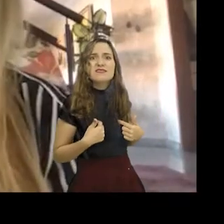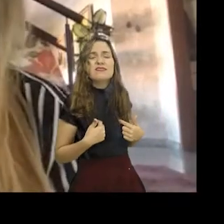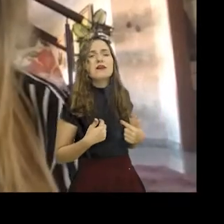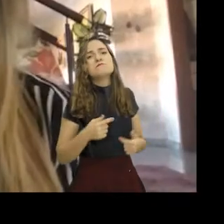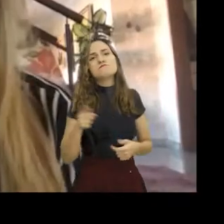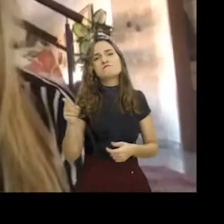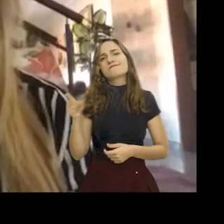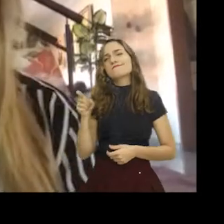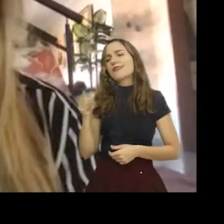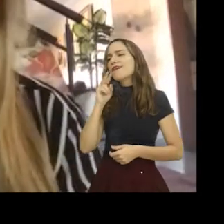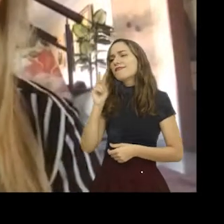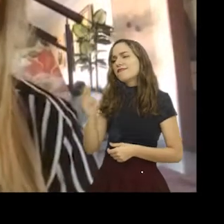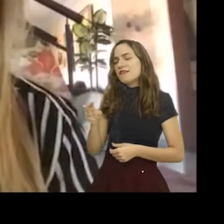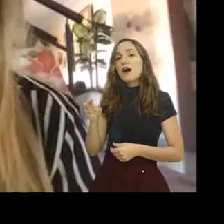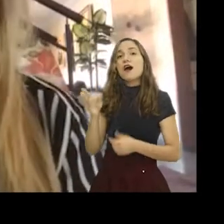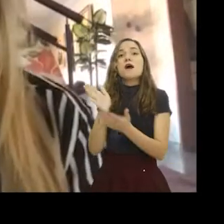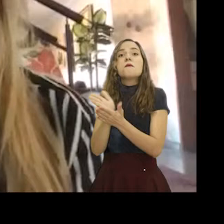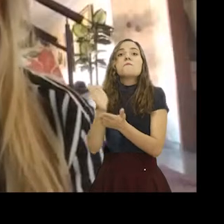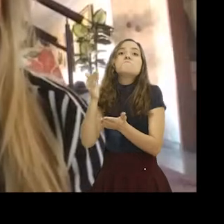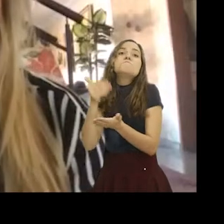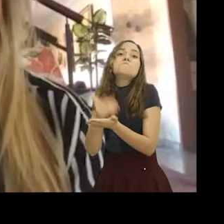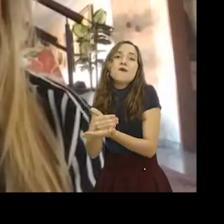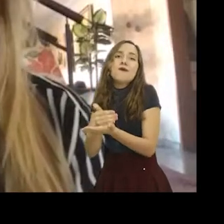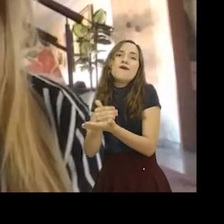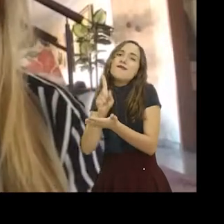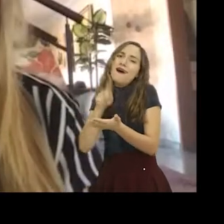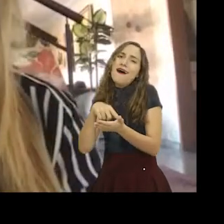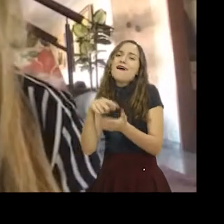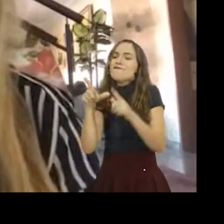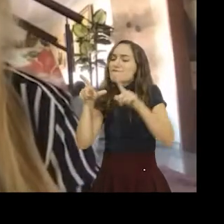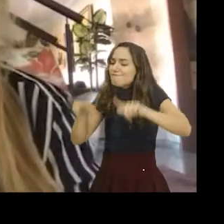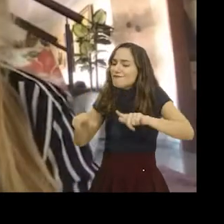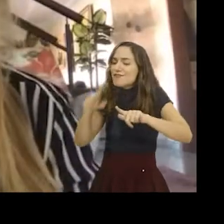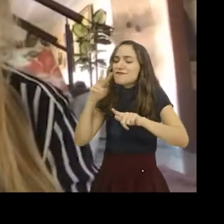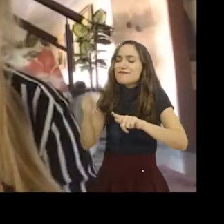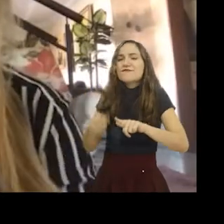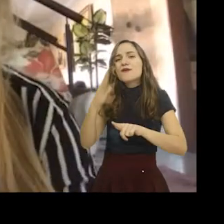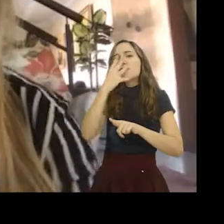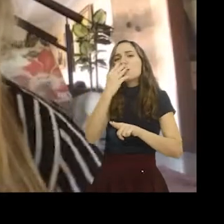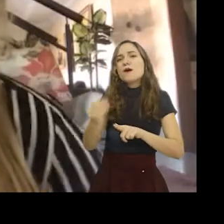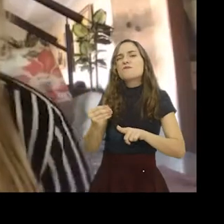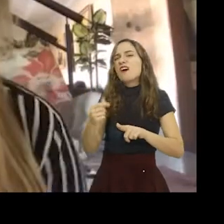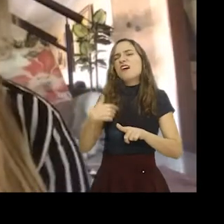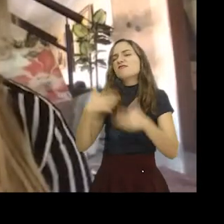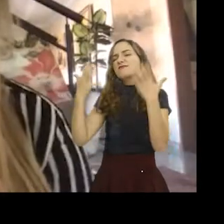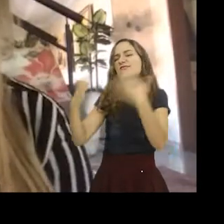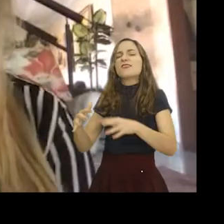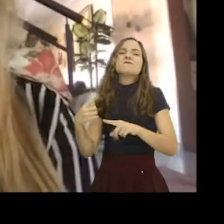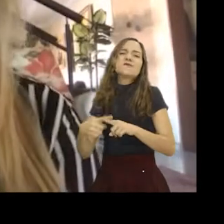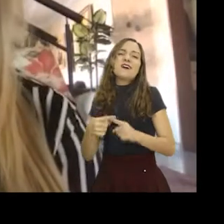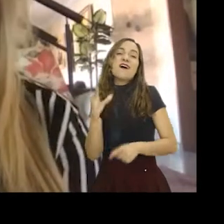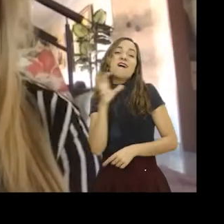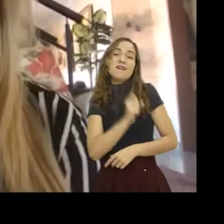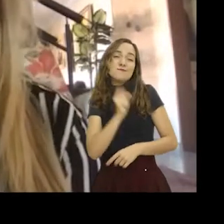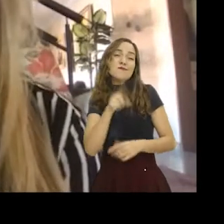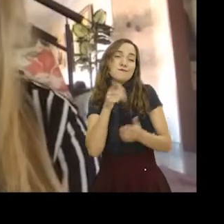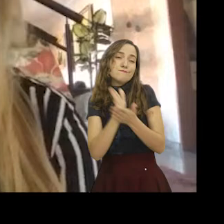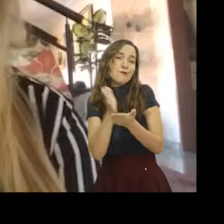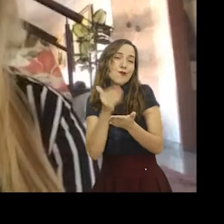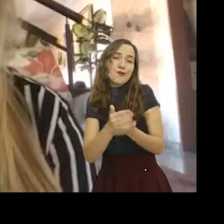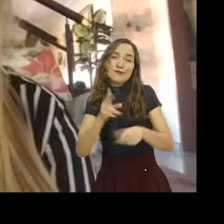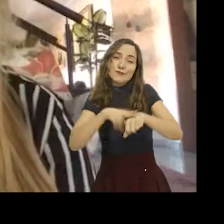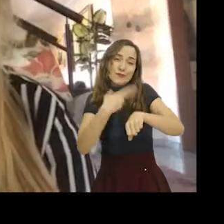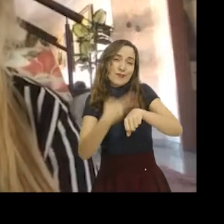Chapeuzinho não comeu aquele bolo de lobo fofo, porque sempre preferiu bolo de chocolate. Aliás,